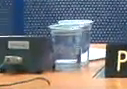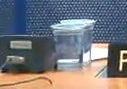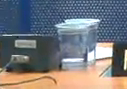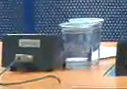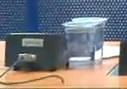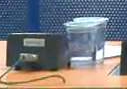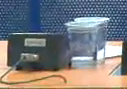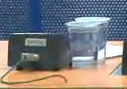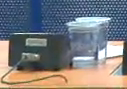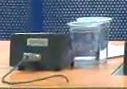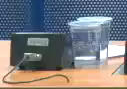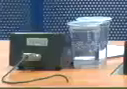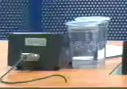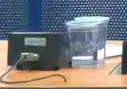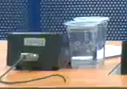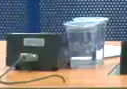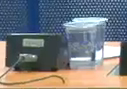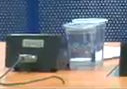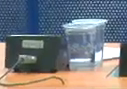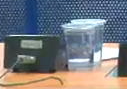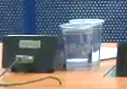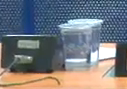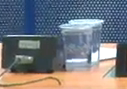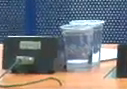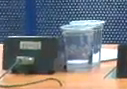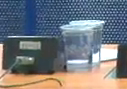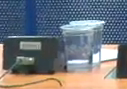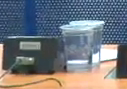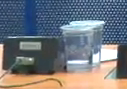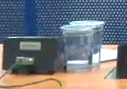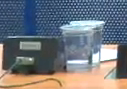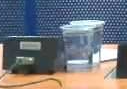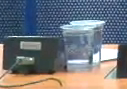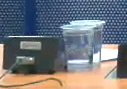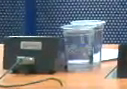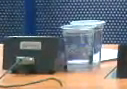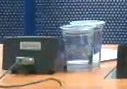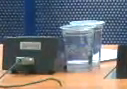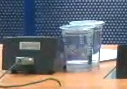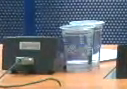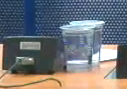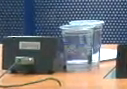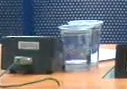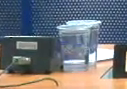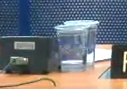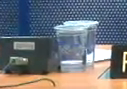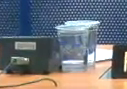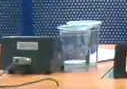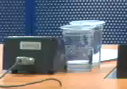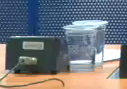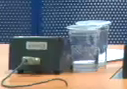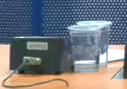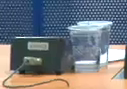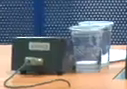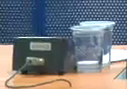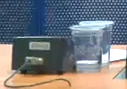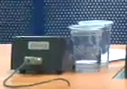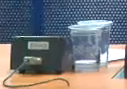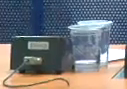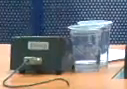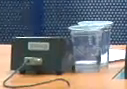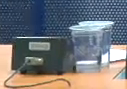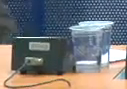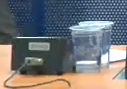trabalhos. Daremos prosseguimento com esta audiência pública ao processo de apreciação da peça orçamentária para o